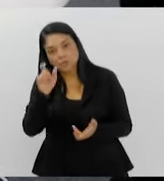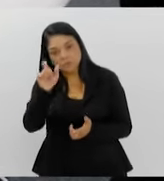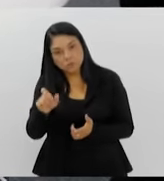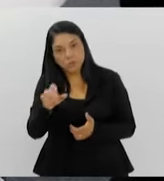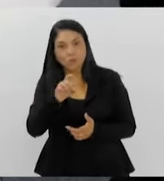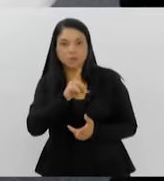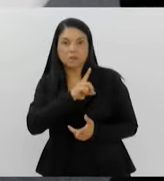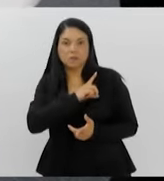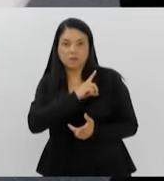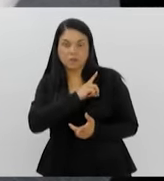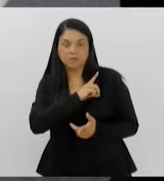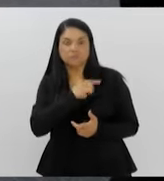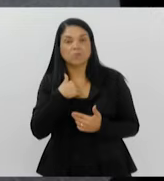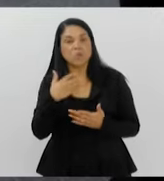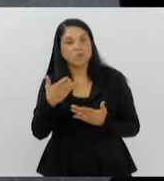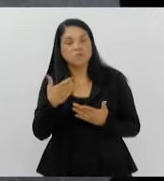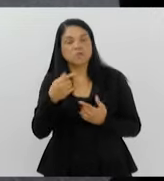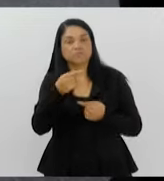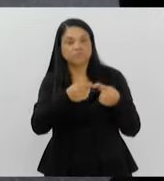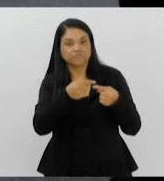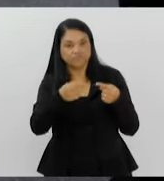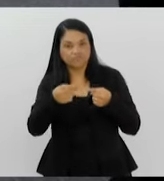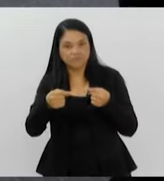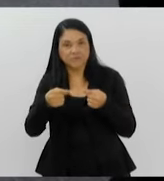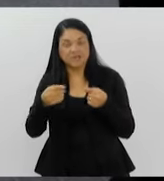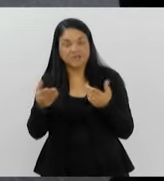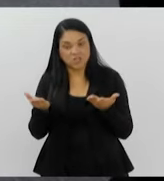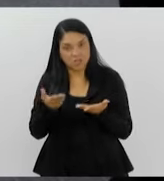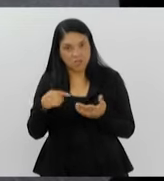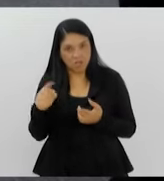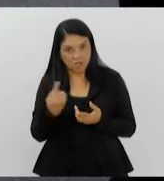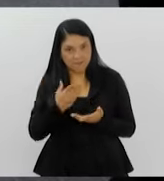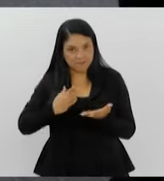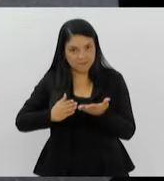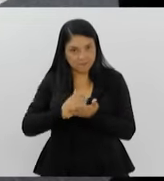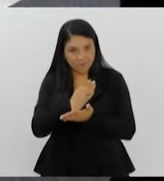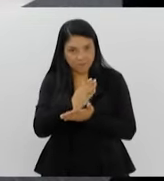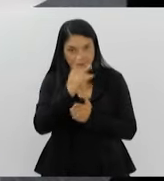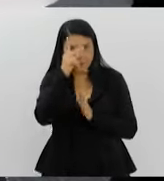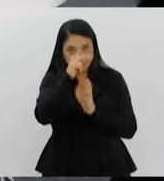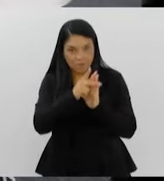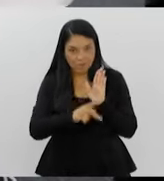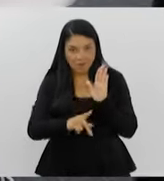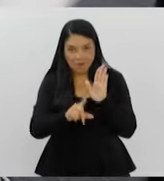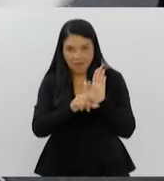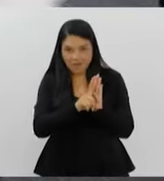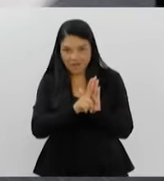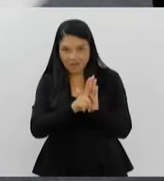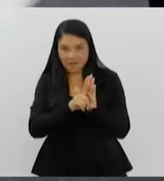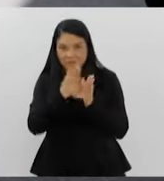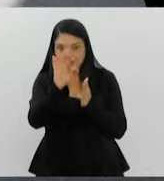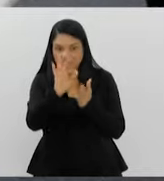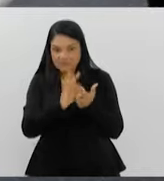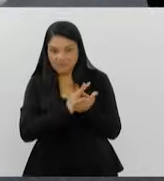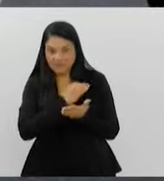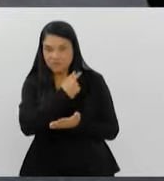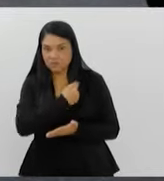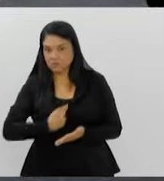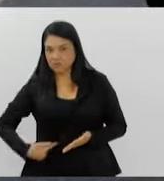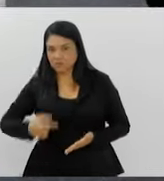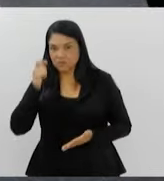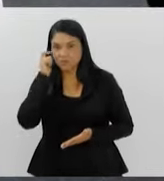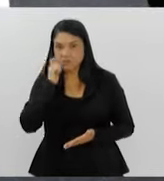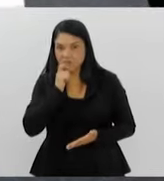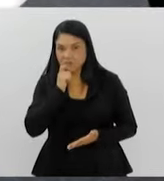essa questão a baila a gente acabou de aprovar um projeto de lei que vai sanção do governador